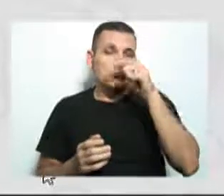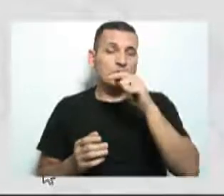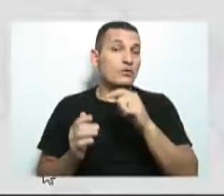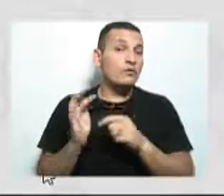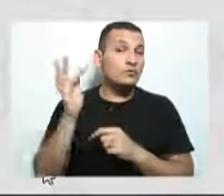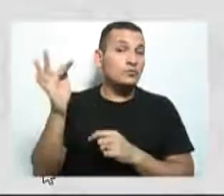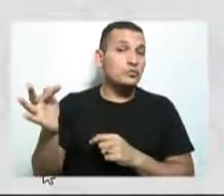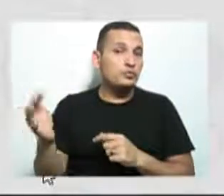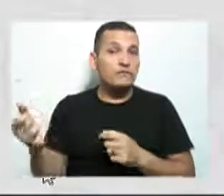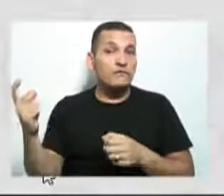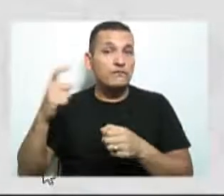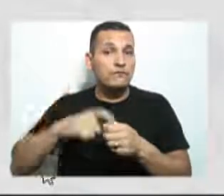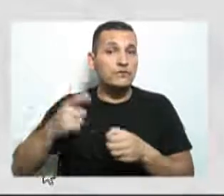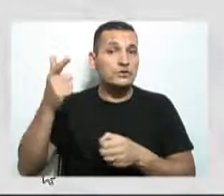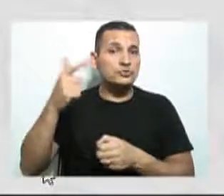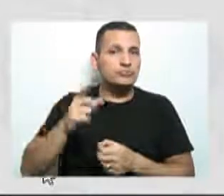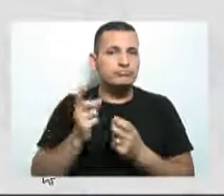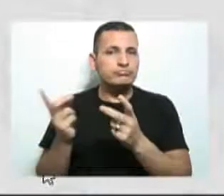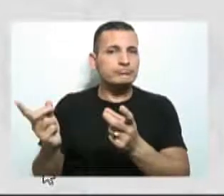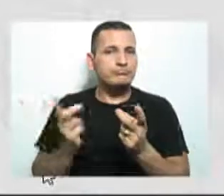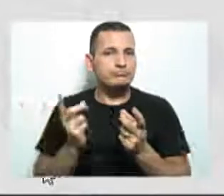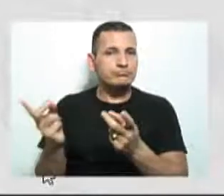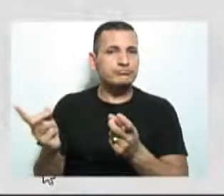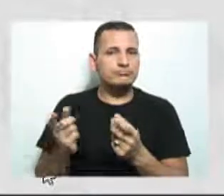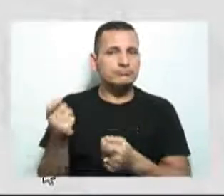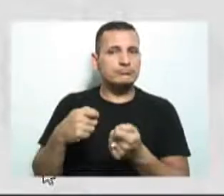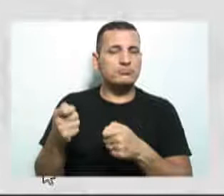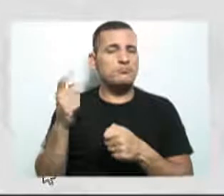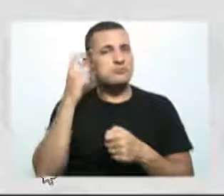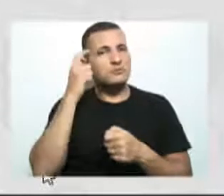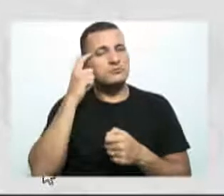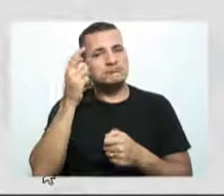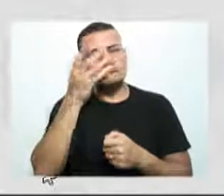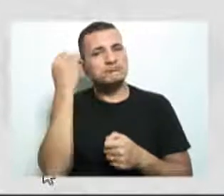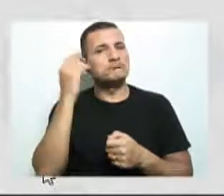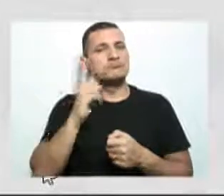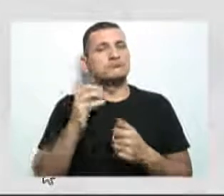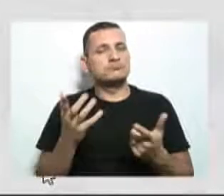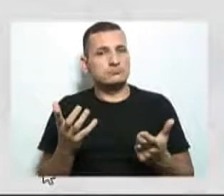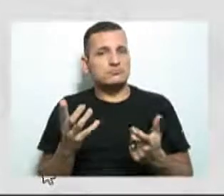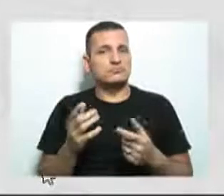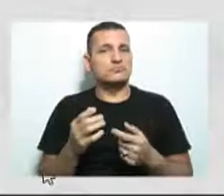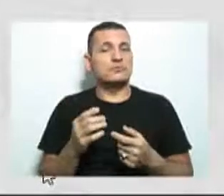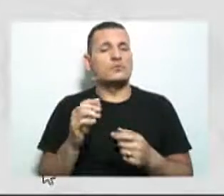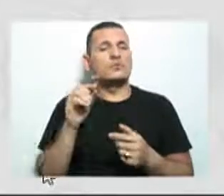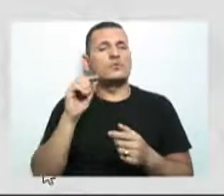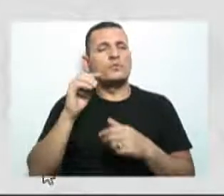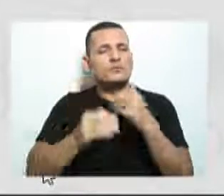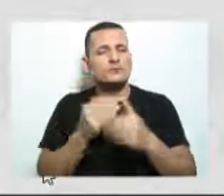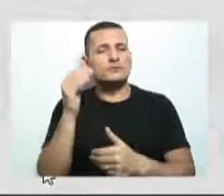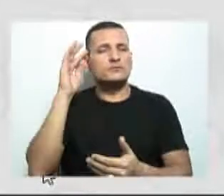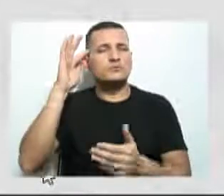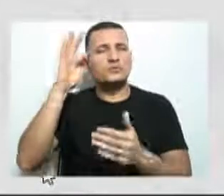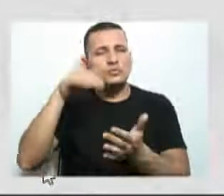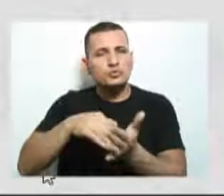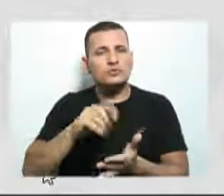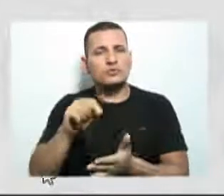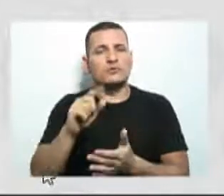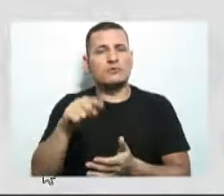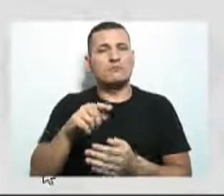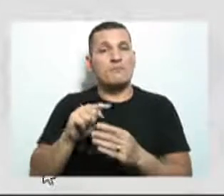negociações futuras. A última fase do processo é após venda ou após